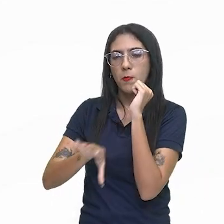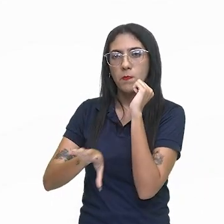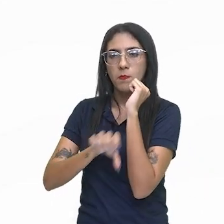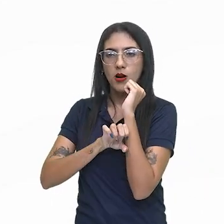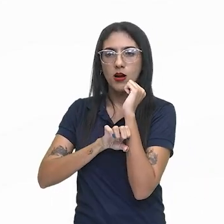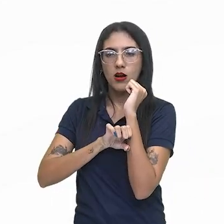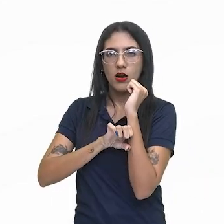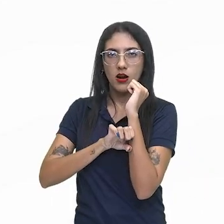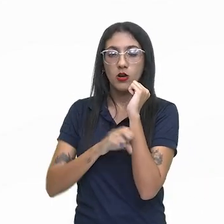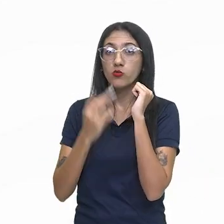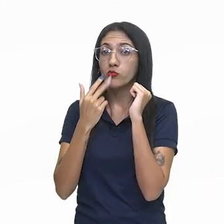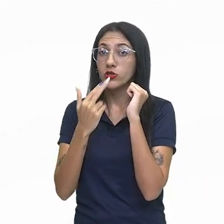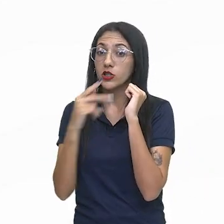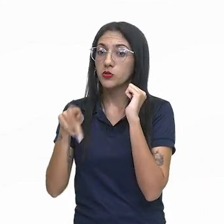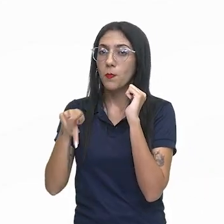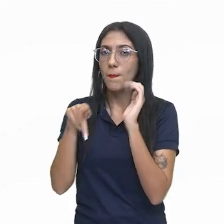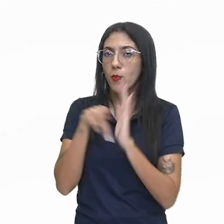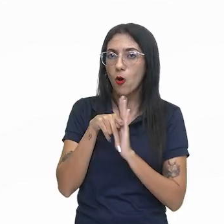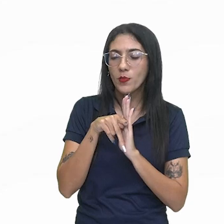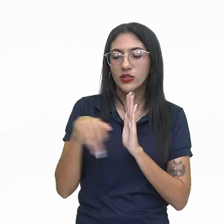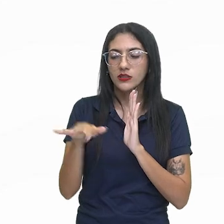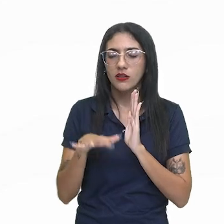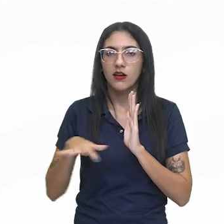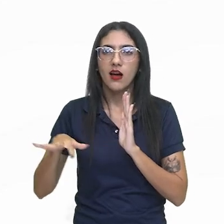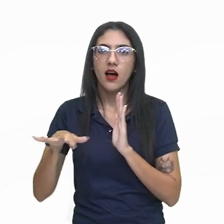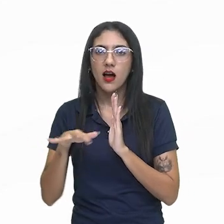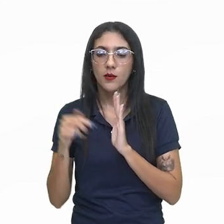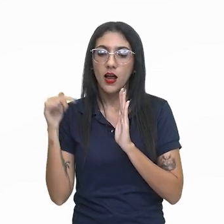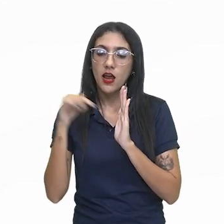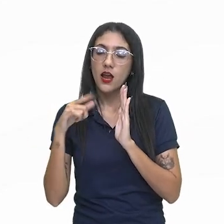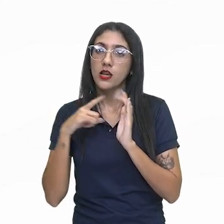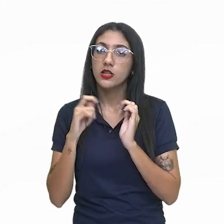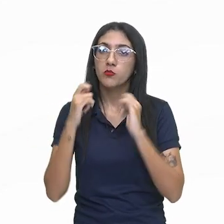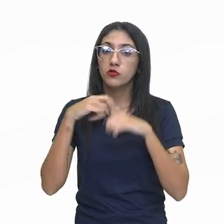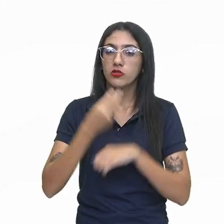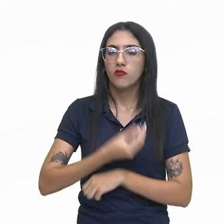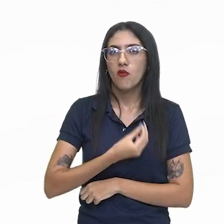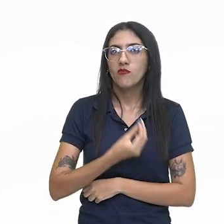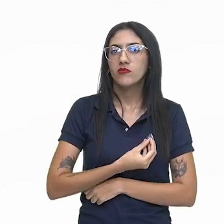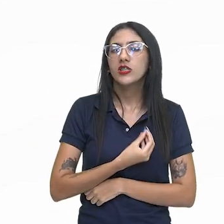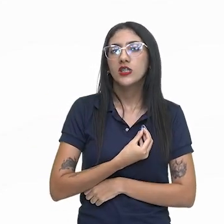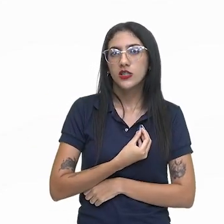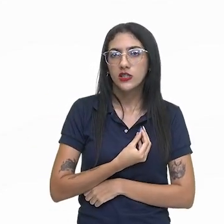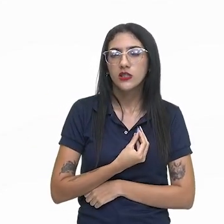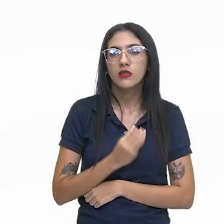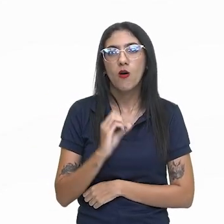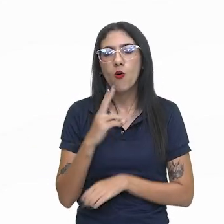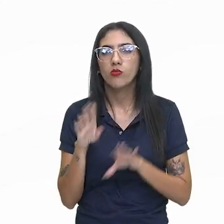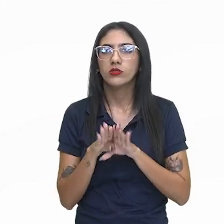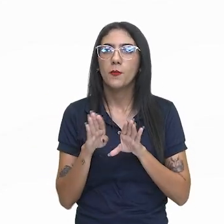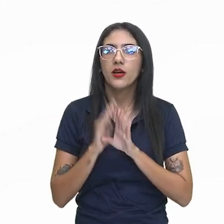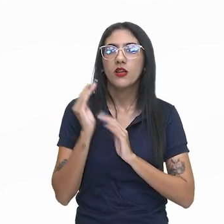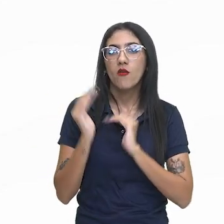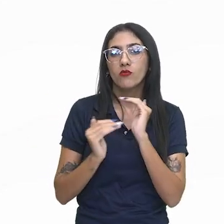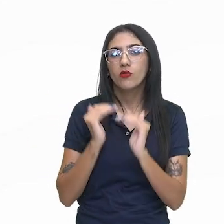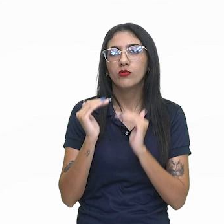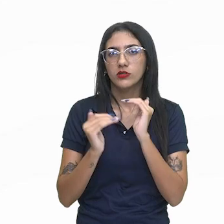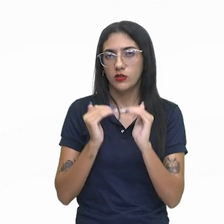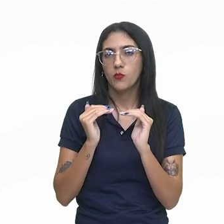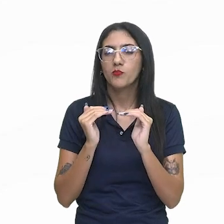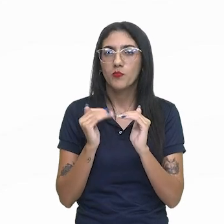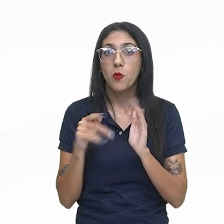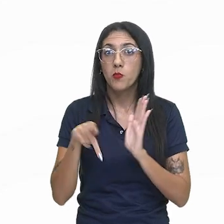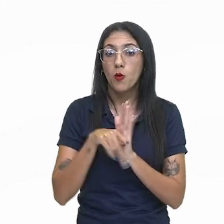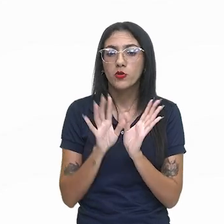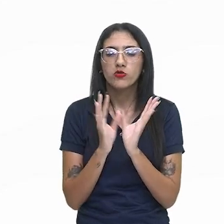energia necessária para a produção da matéria orgânica de que precisavam, né, através do processo